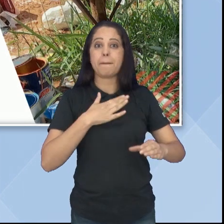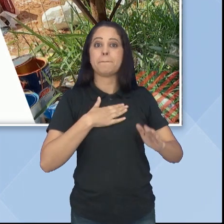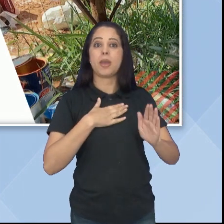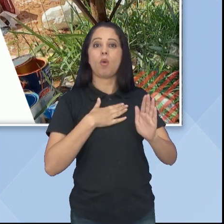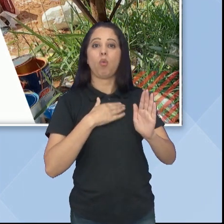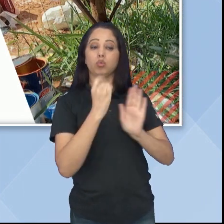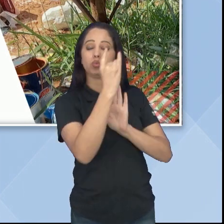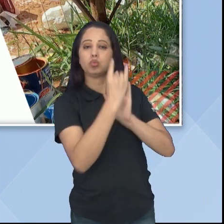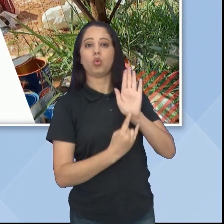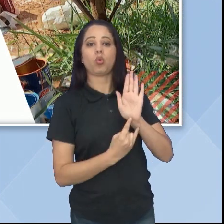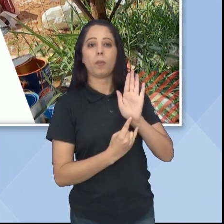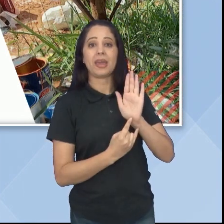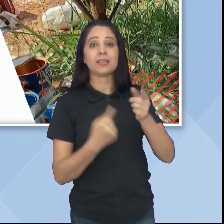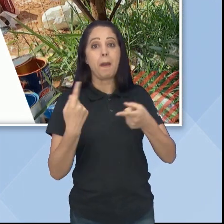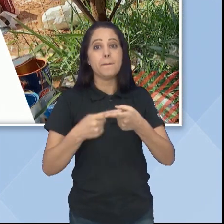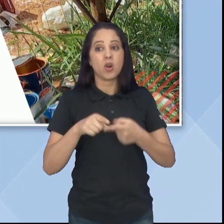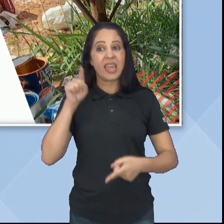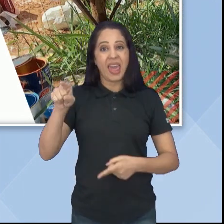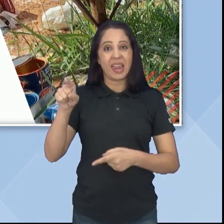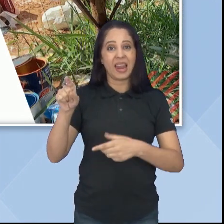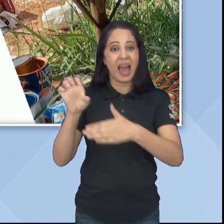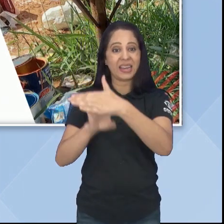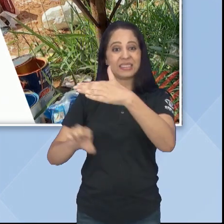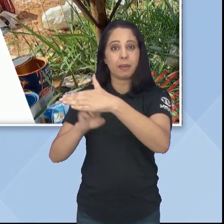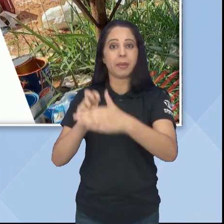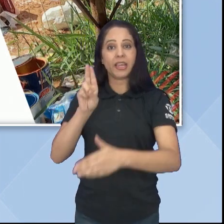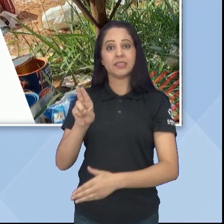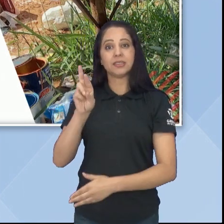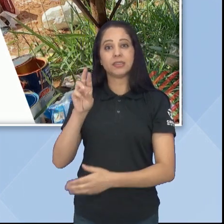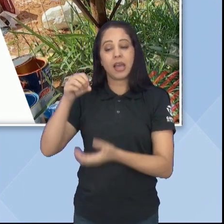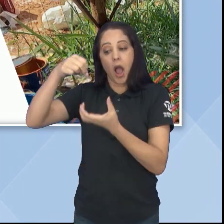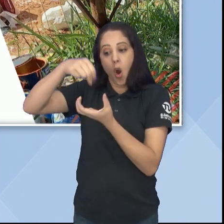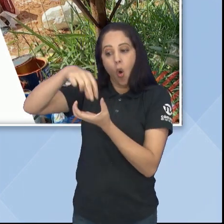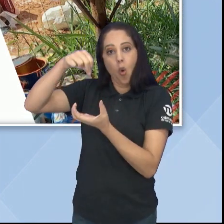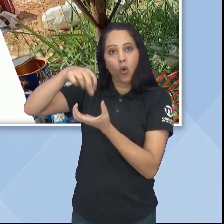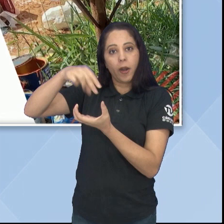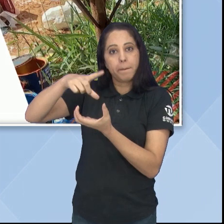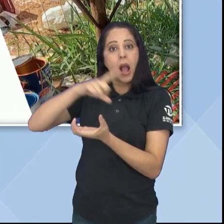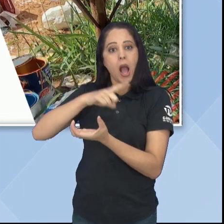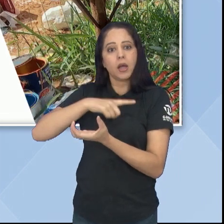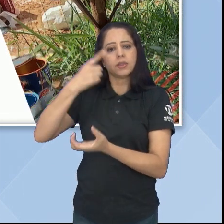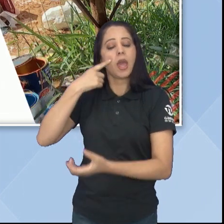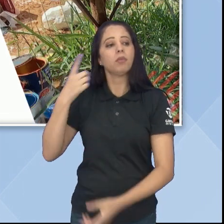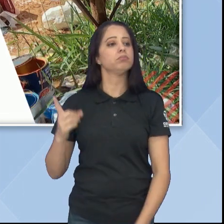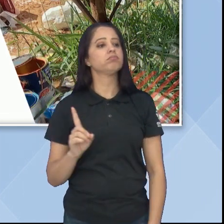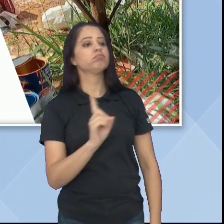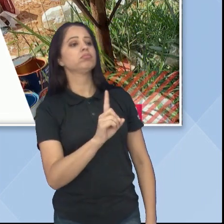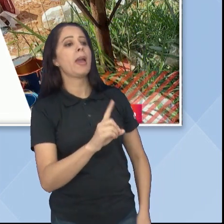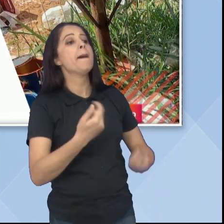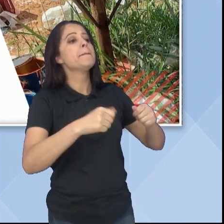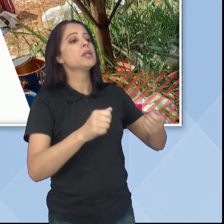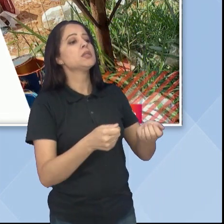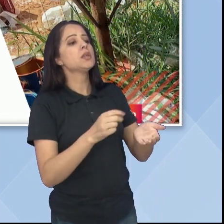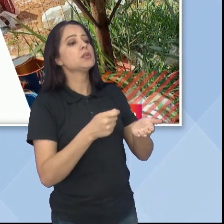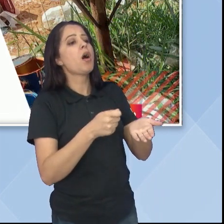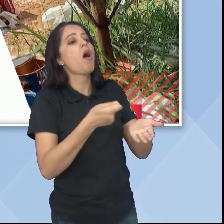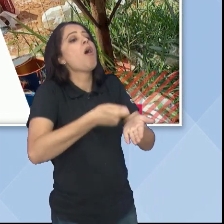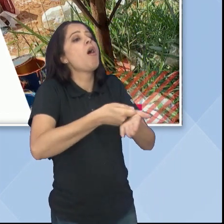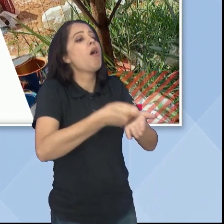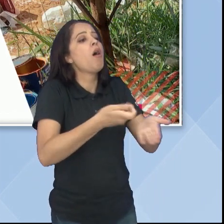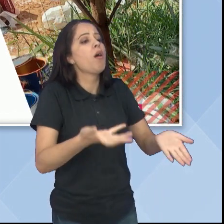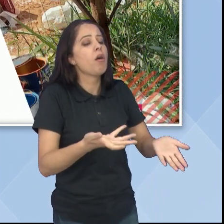Urban tem uma pessoa que vai todos os dias na Beta, ele tem que pegar o relatório diário e o